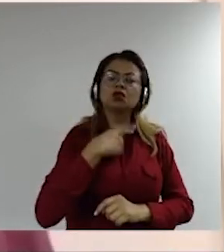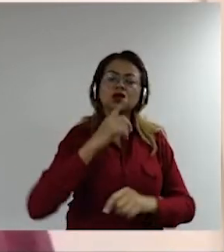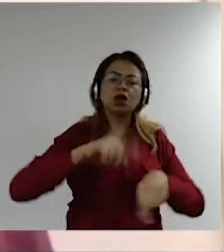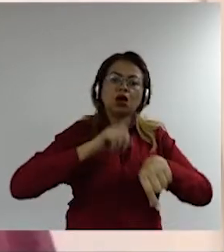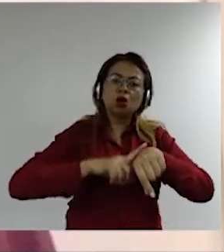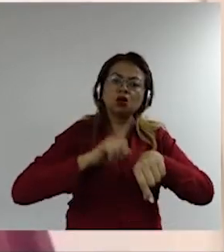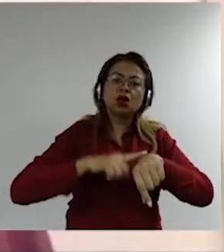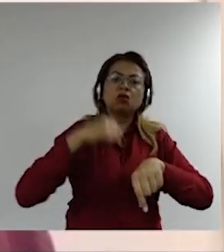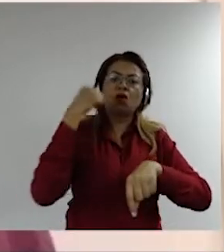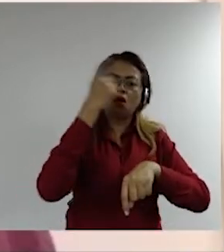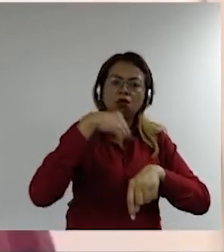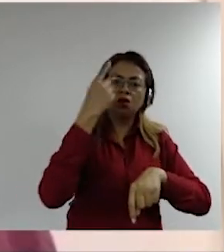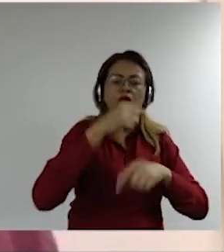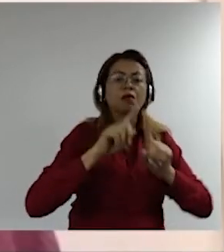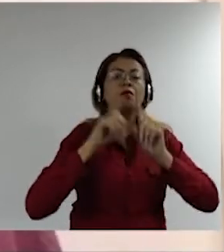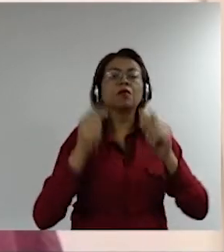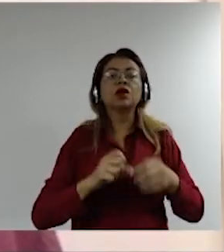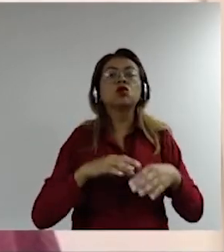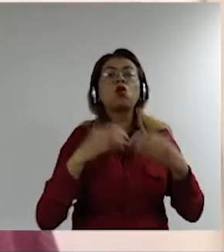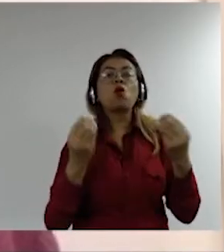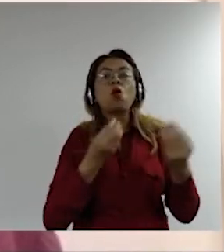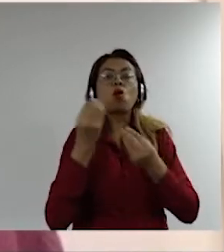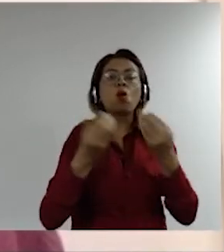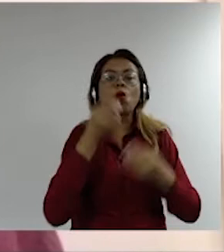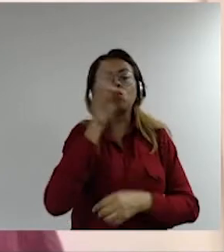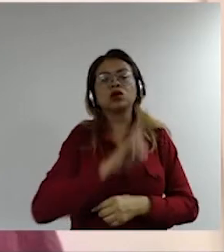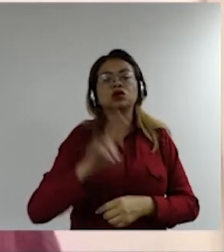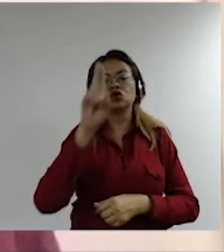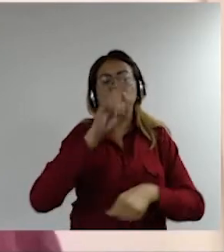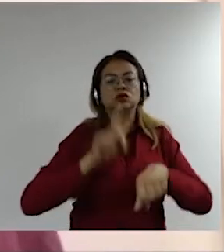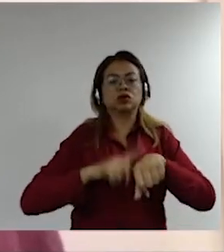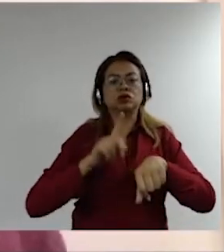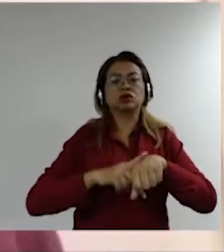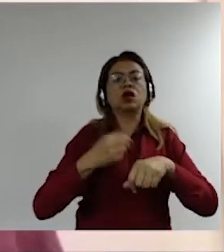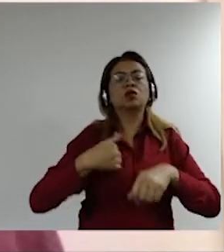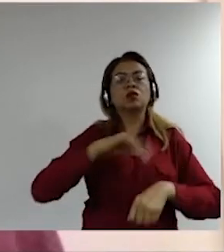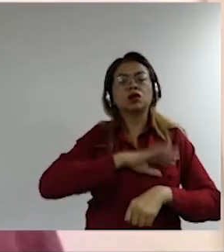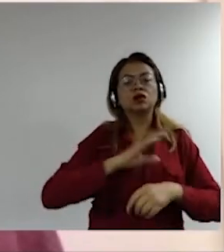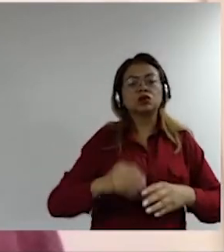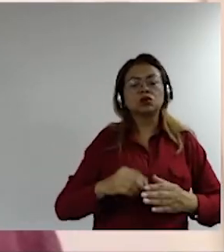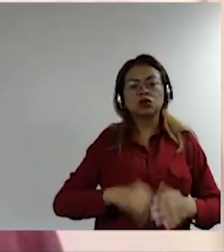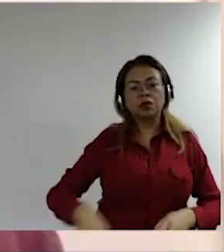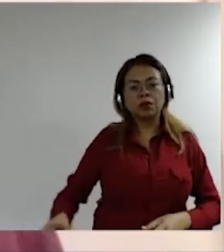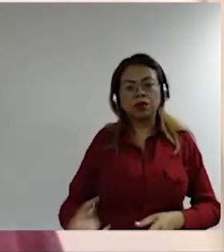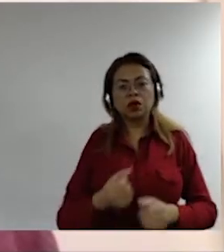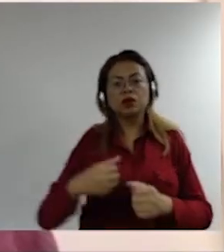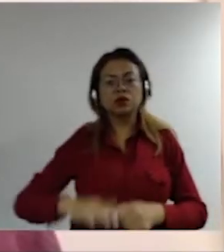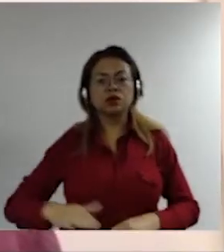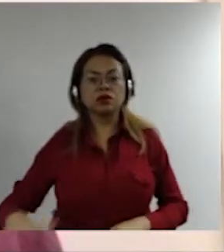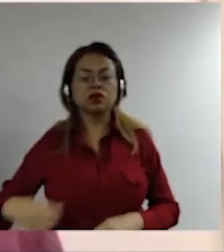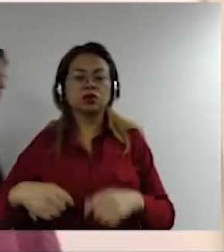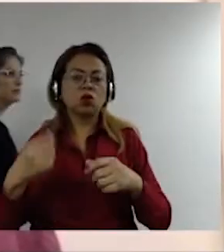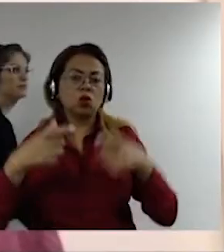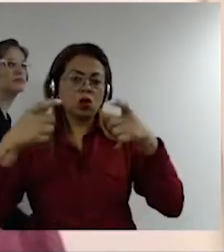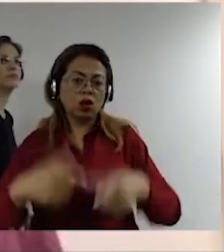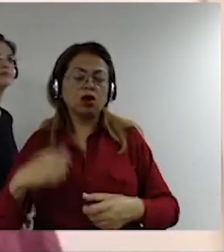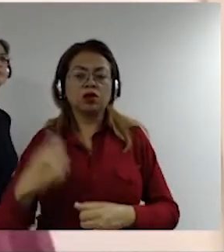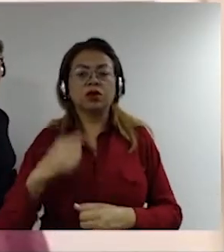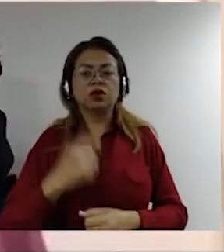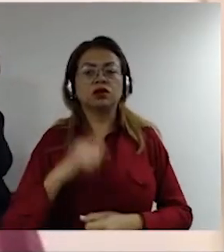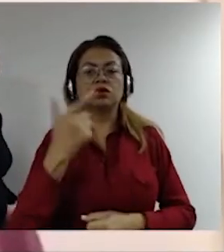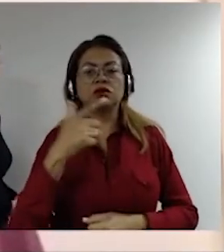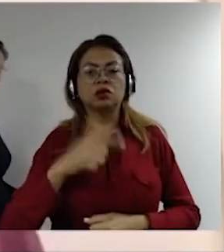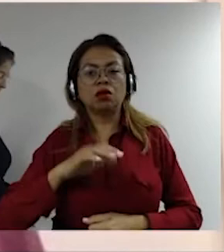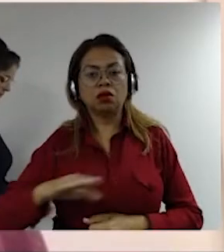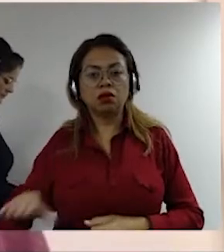a qualidade do tempo que a gente usa para poder levar essas crianças para onde precisa. Não adianta só ter creche